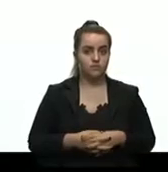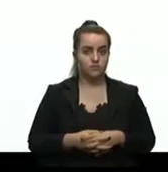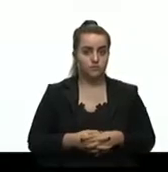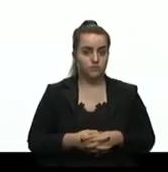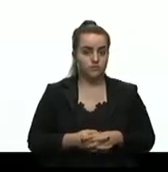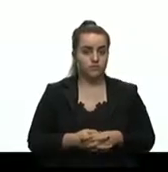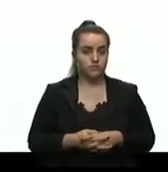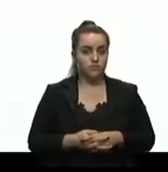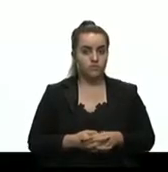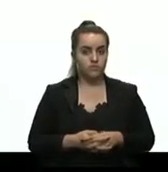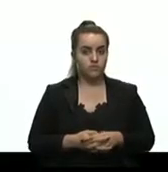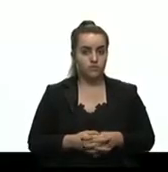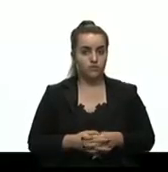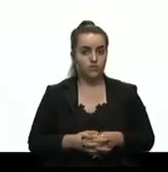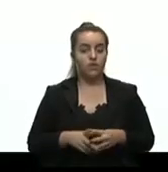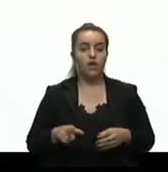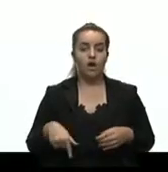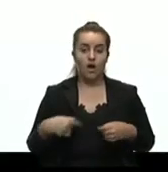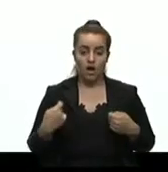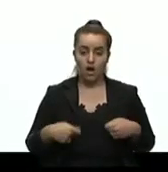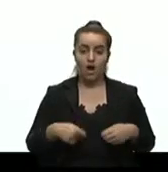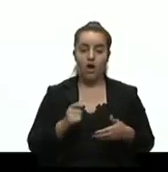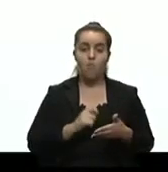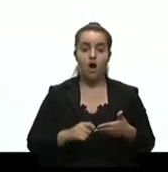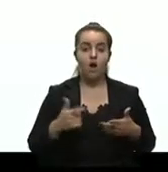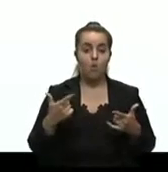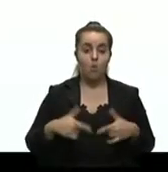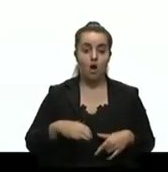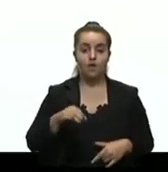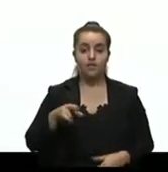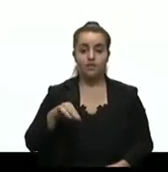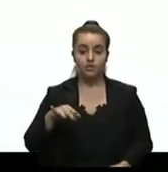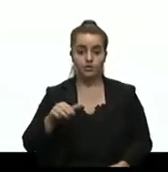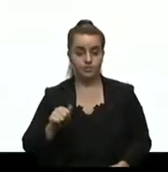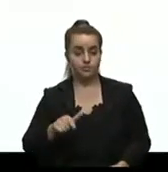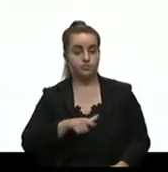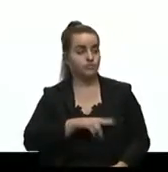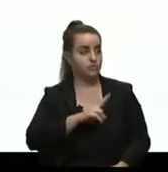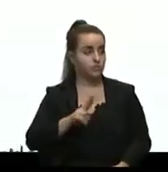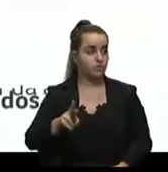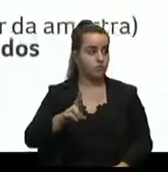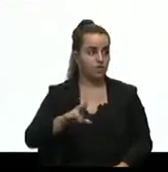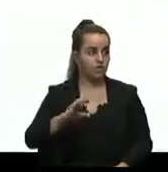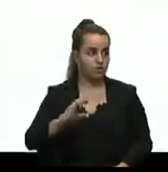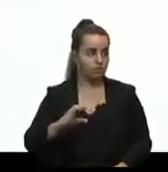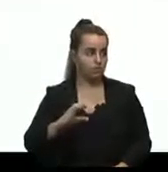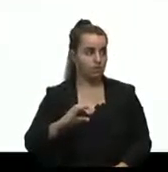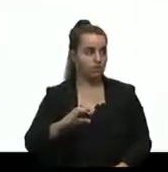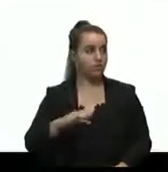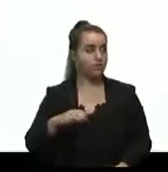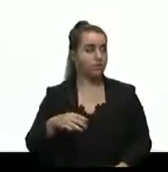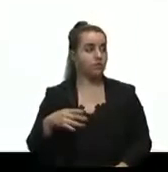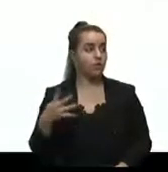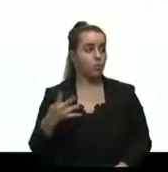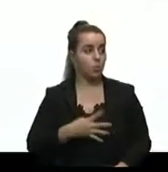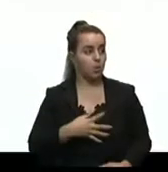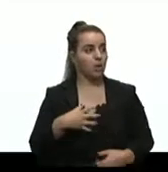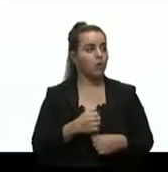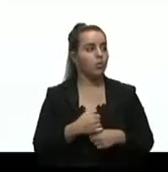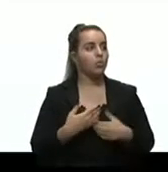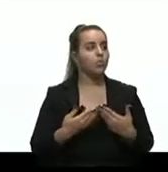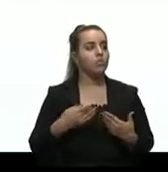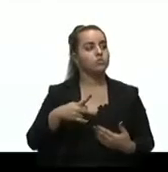depois precisamos escrever a região crítica, que chamaremos de RC. Passo